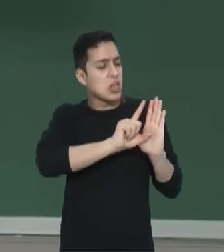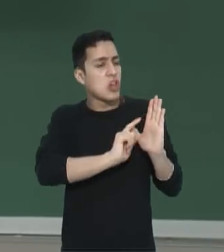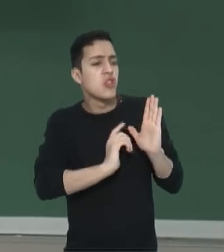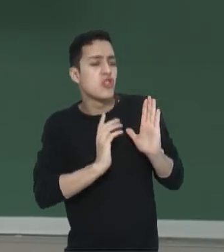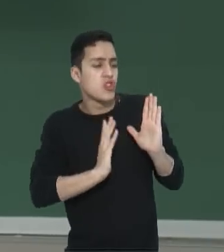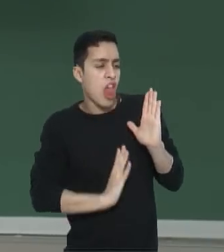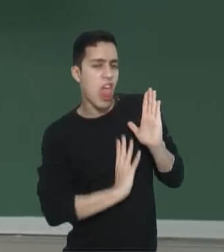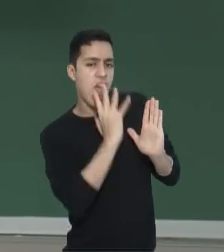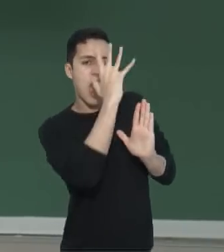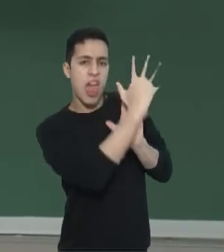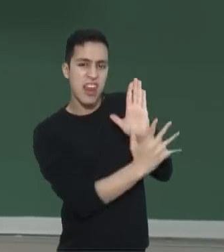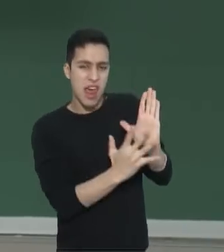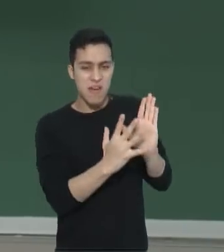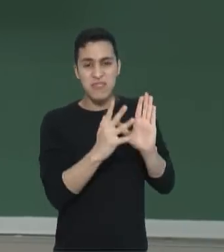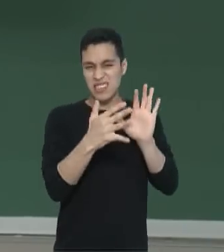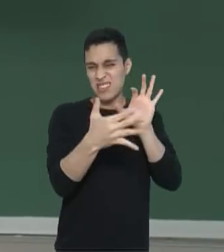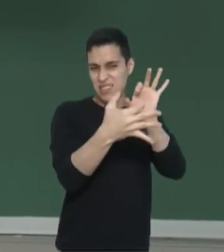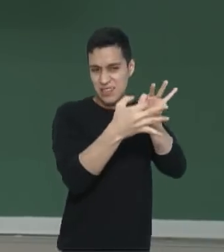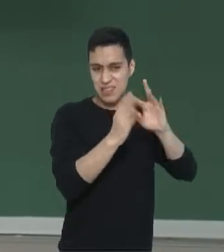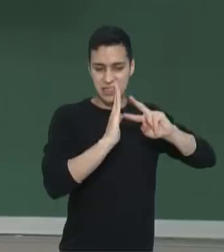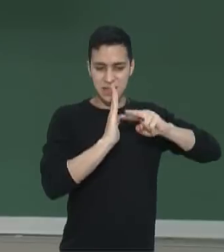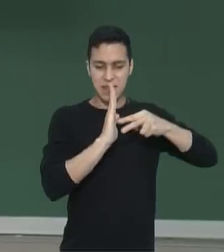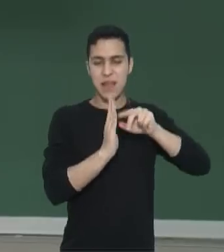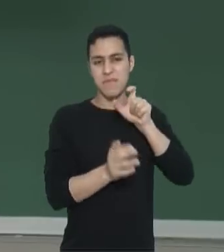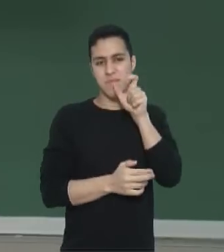tratando. Então, esse é o significado da palavra.